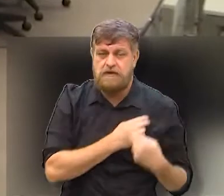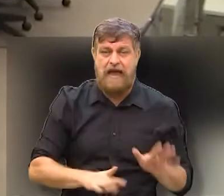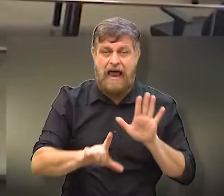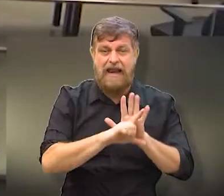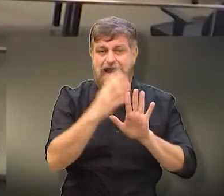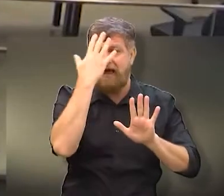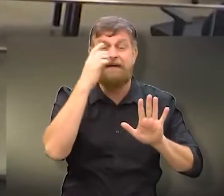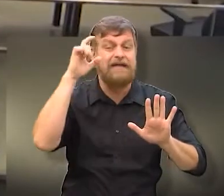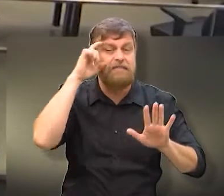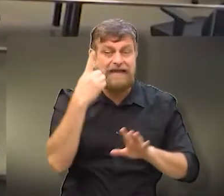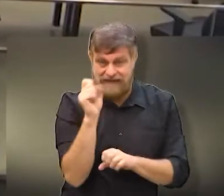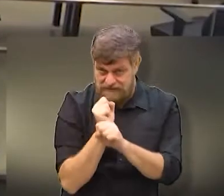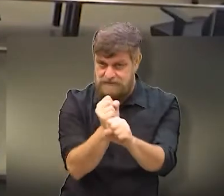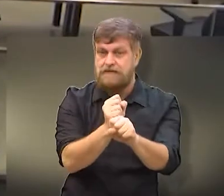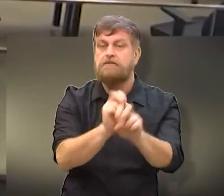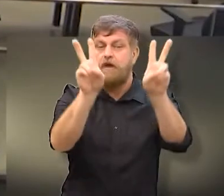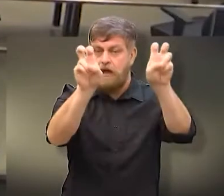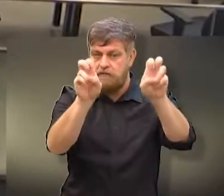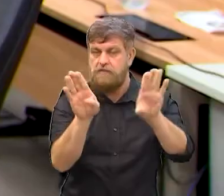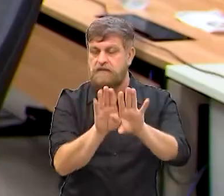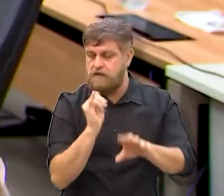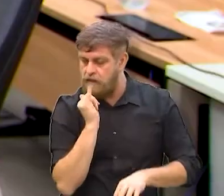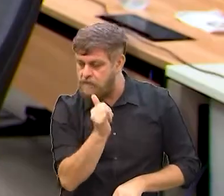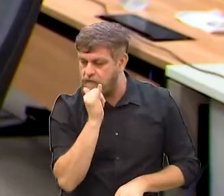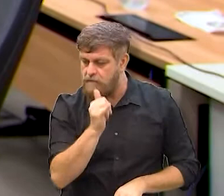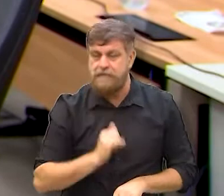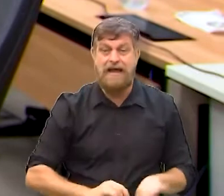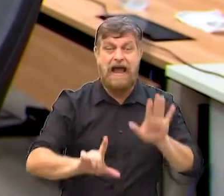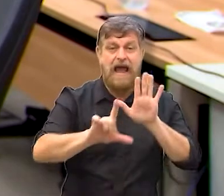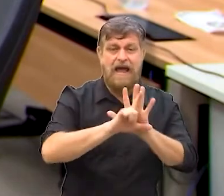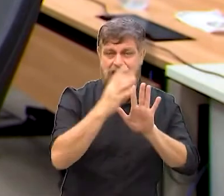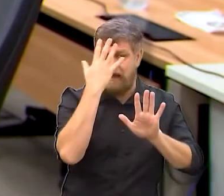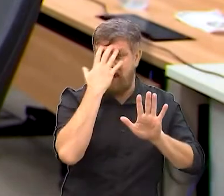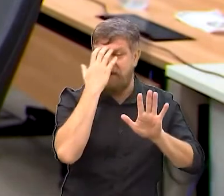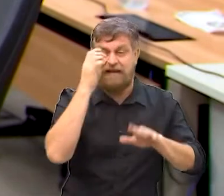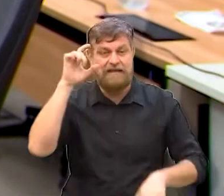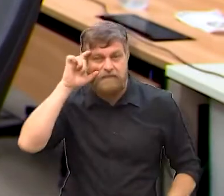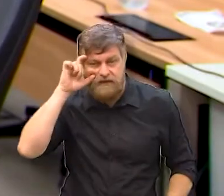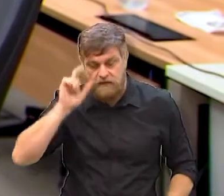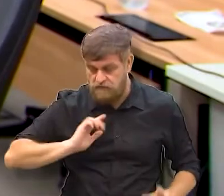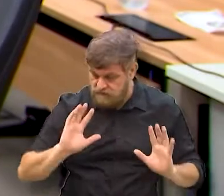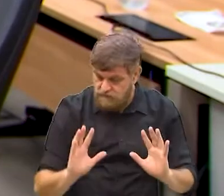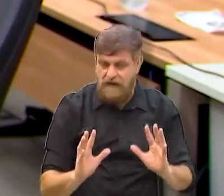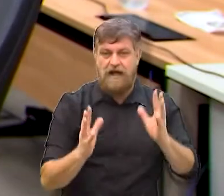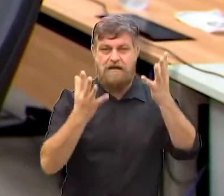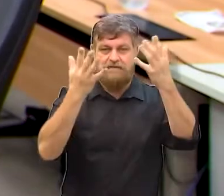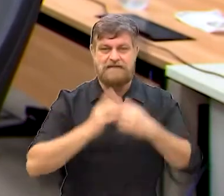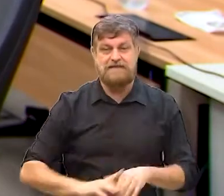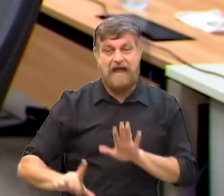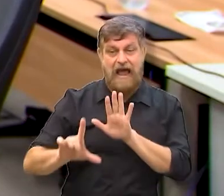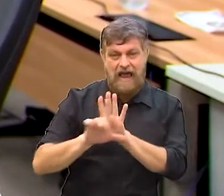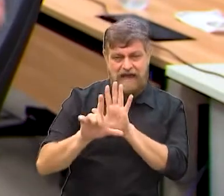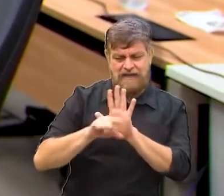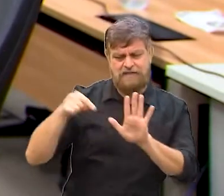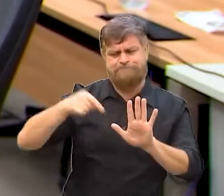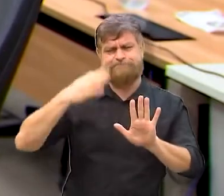da Penha também foi tratado pela comissão. A Lei Maria da Penha, fizemos também uma comemoração dos 15 anos da Lei Maria da Penha. A Lei Maria da